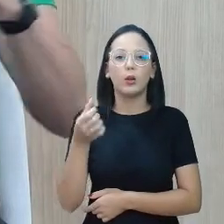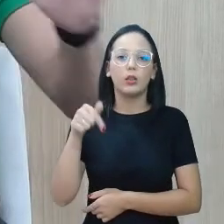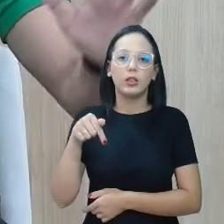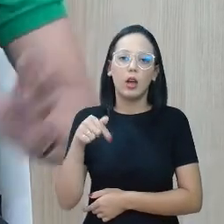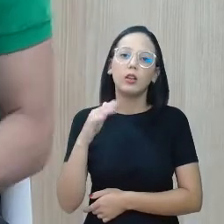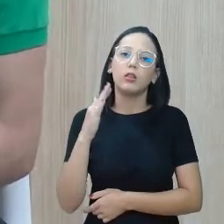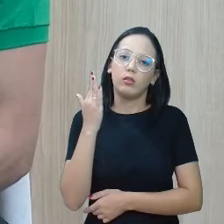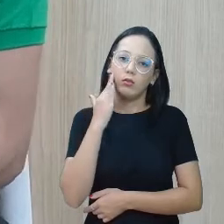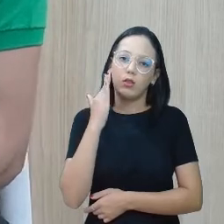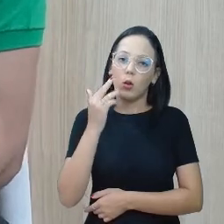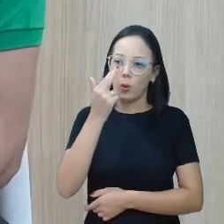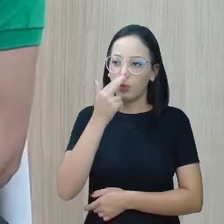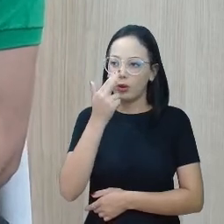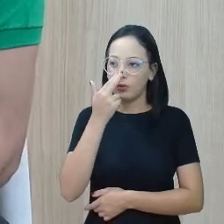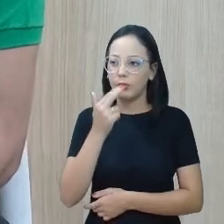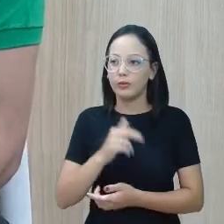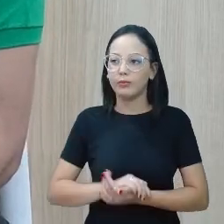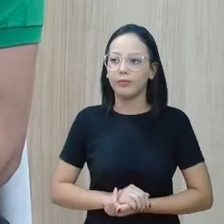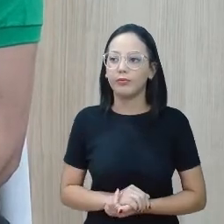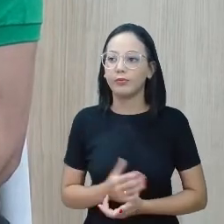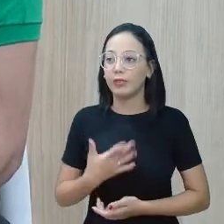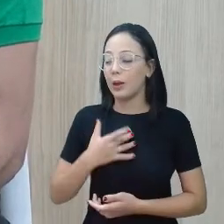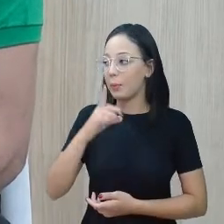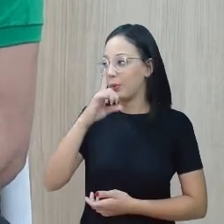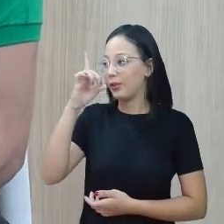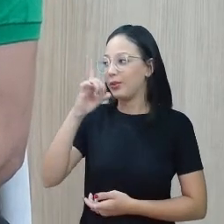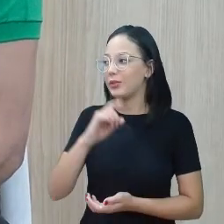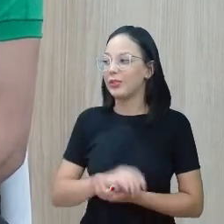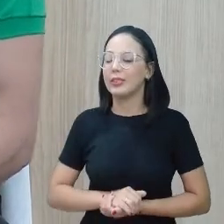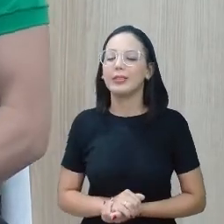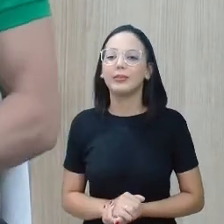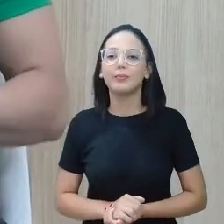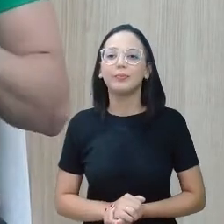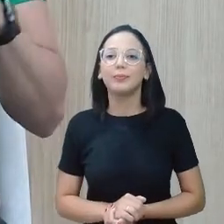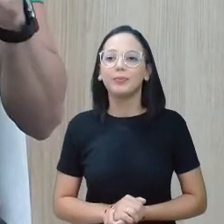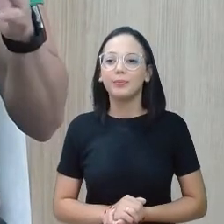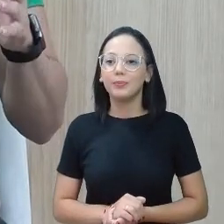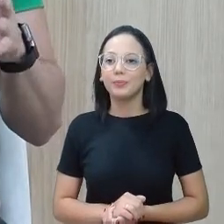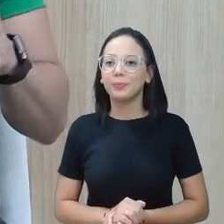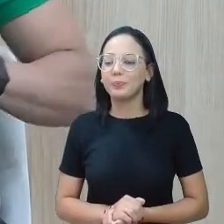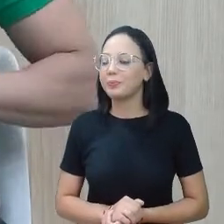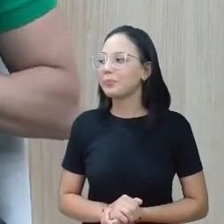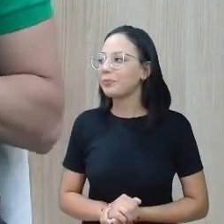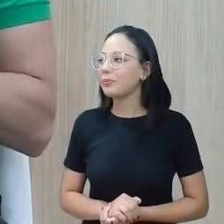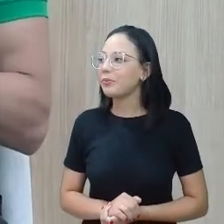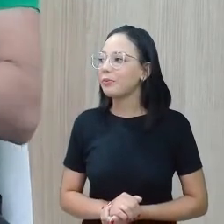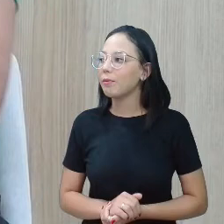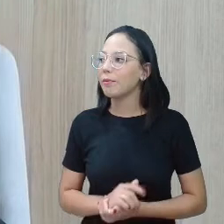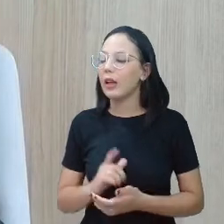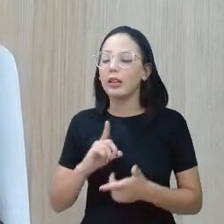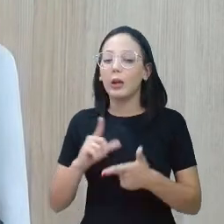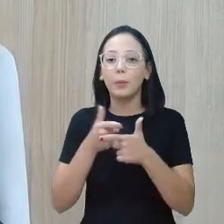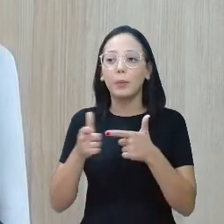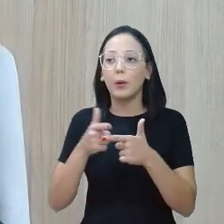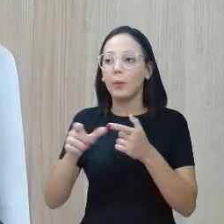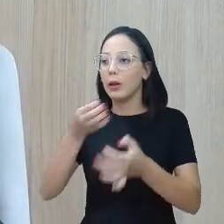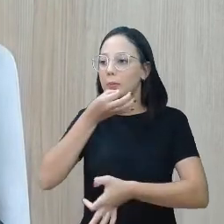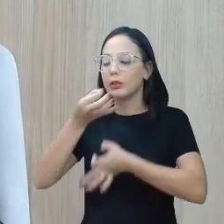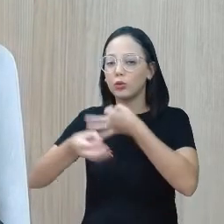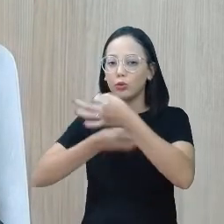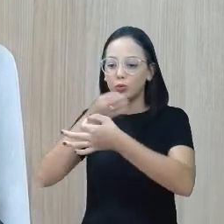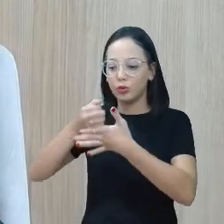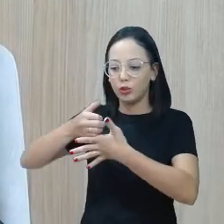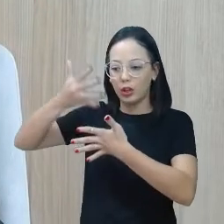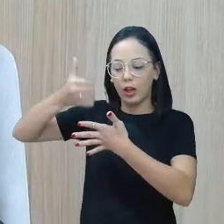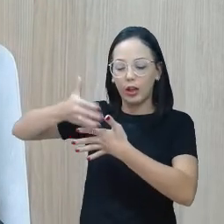7 números ao mesmo tempo. Não Deus tem me importância nenhuma, tá bom? Tô com um problema aqui, Briane, no chat. Eita!